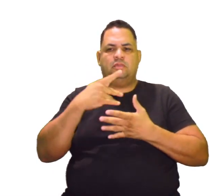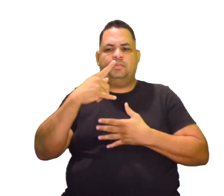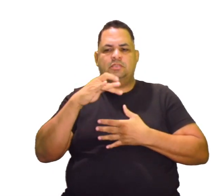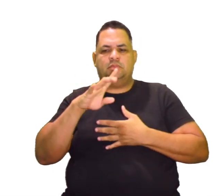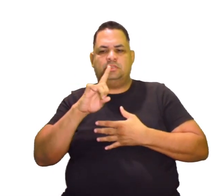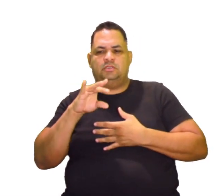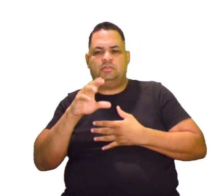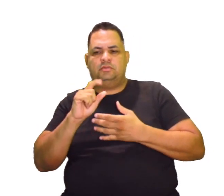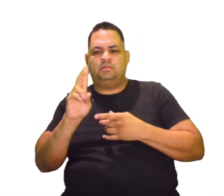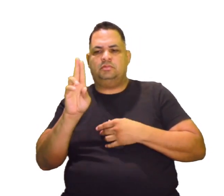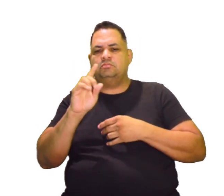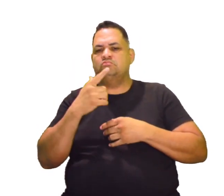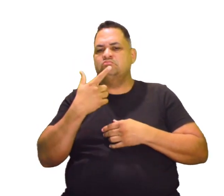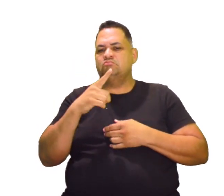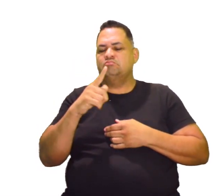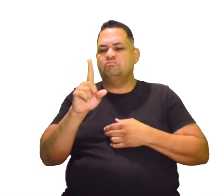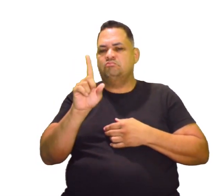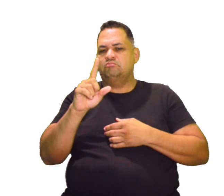utilizavam também